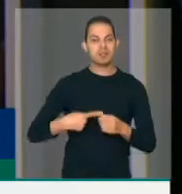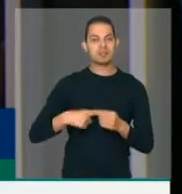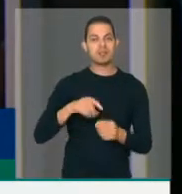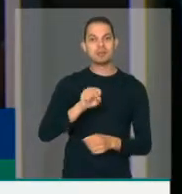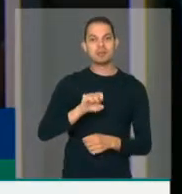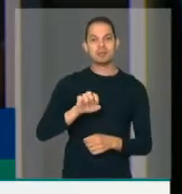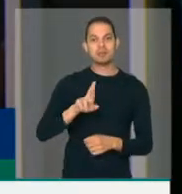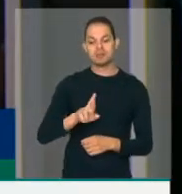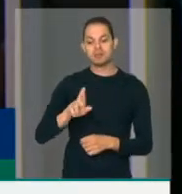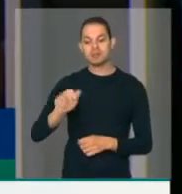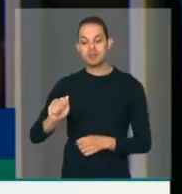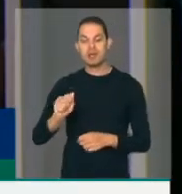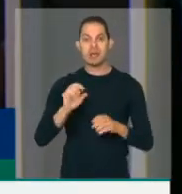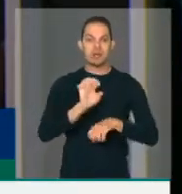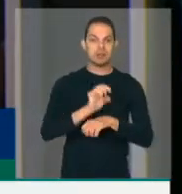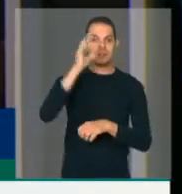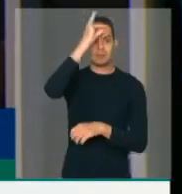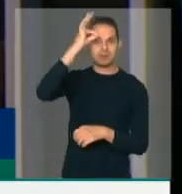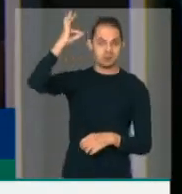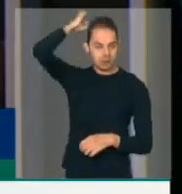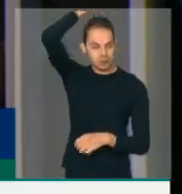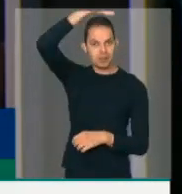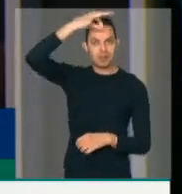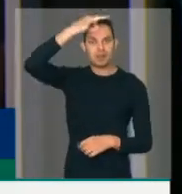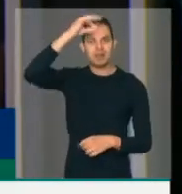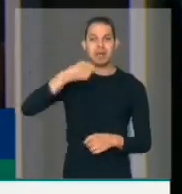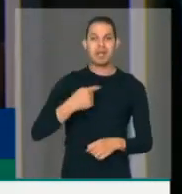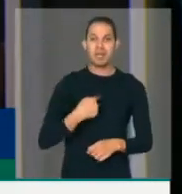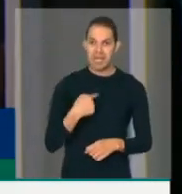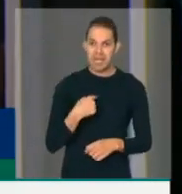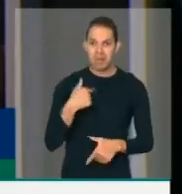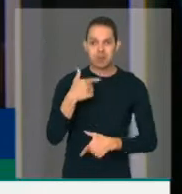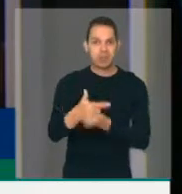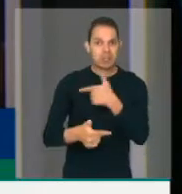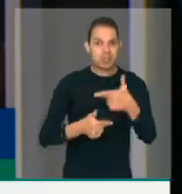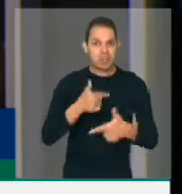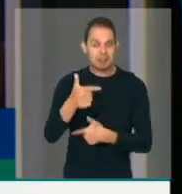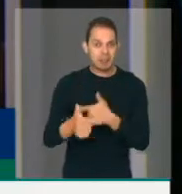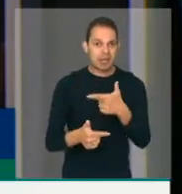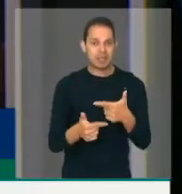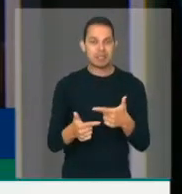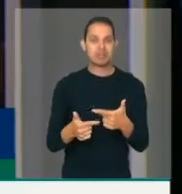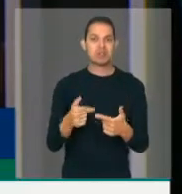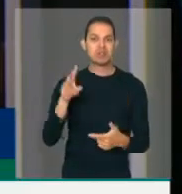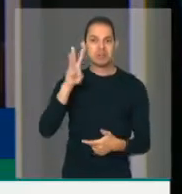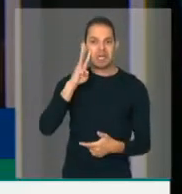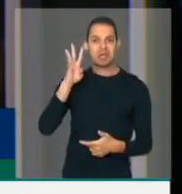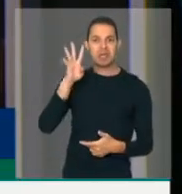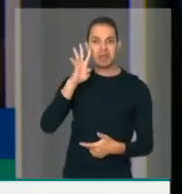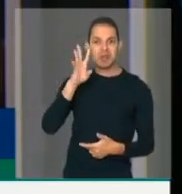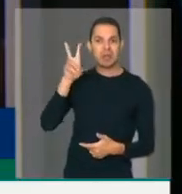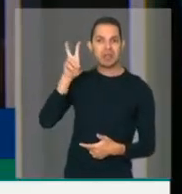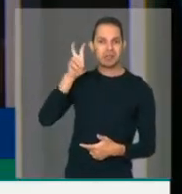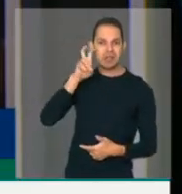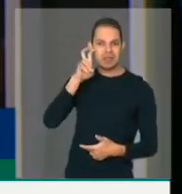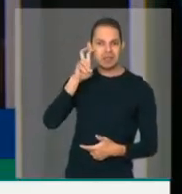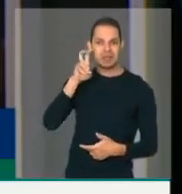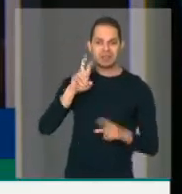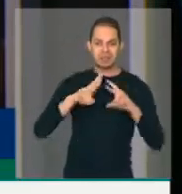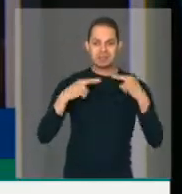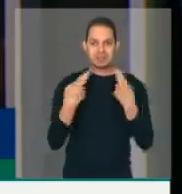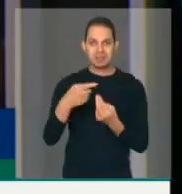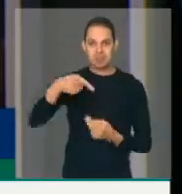Santo. Jamais trabalhei nos dias que, porventura, tiveram sessões na segunda e